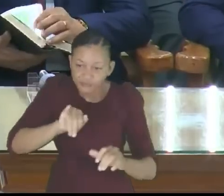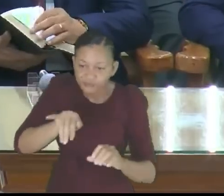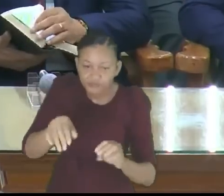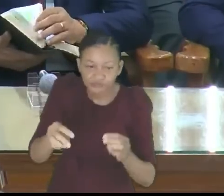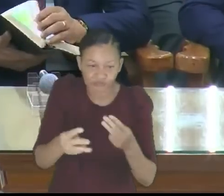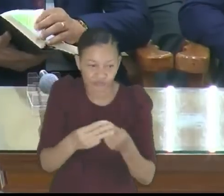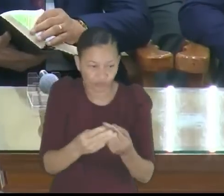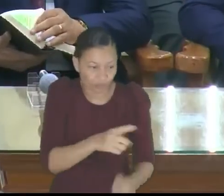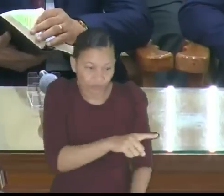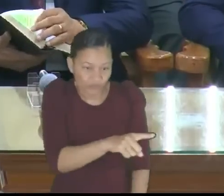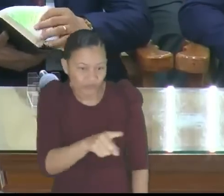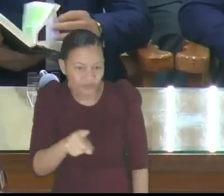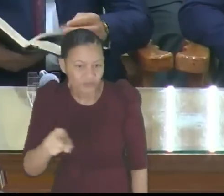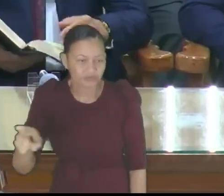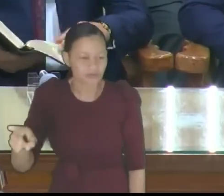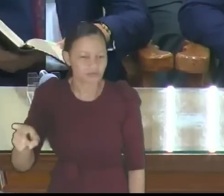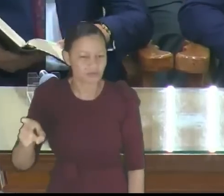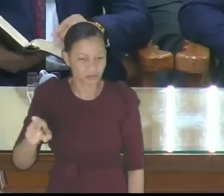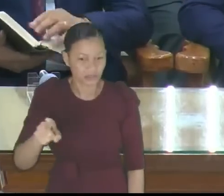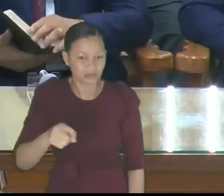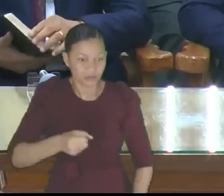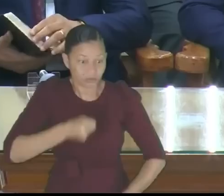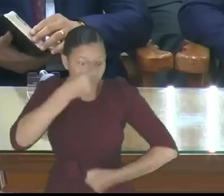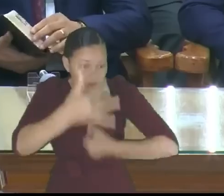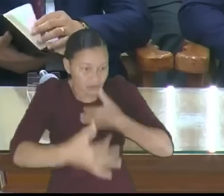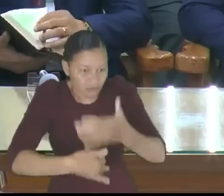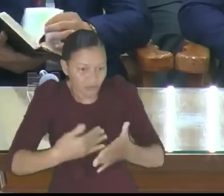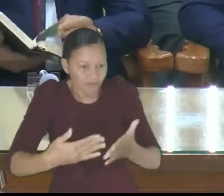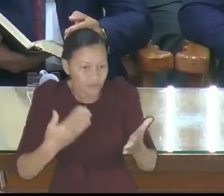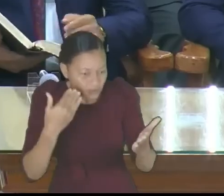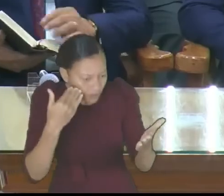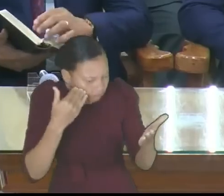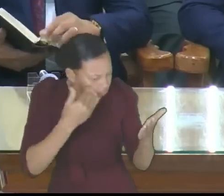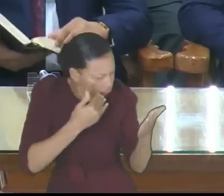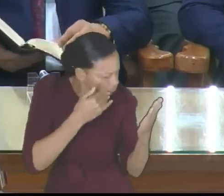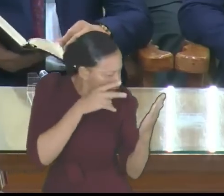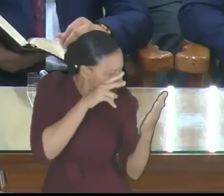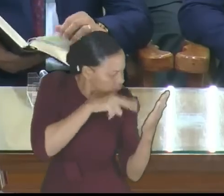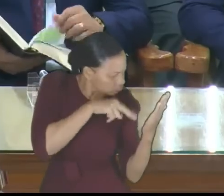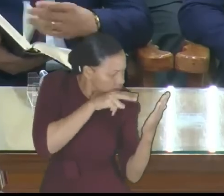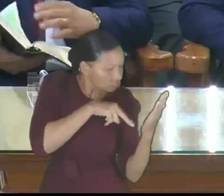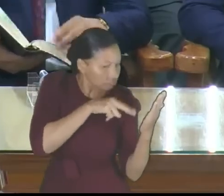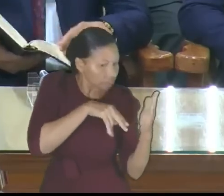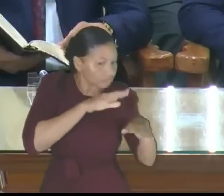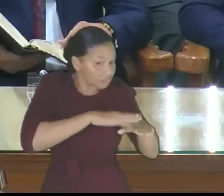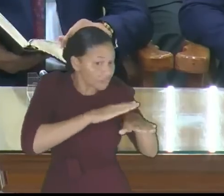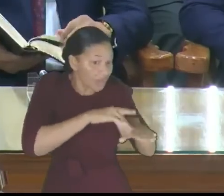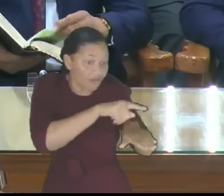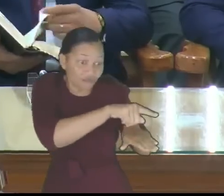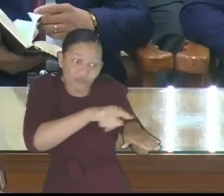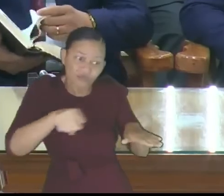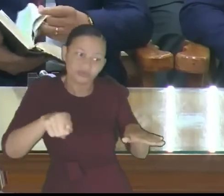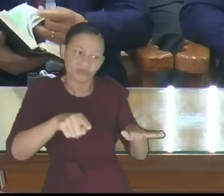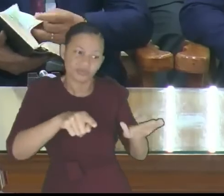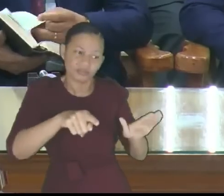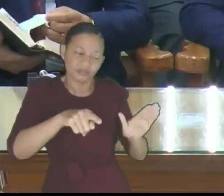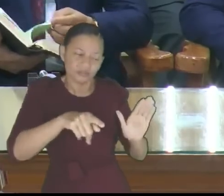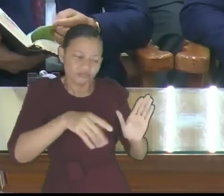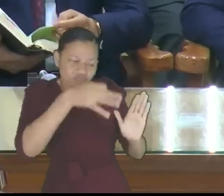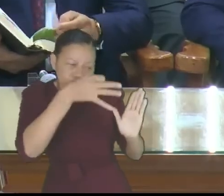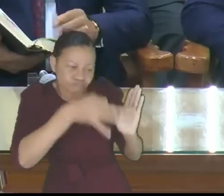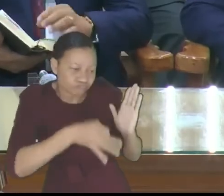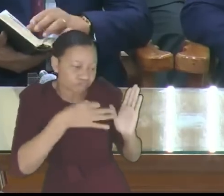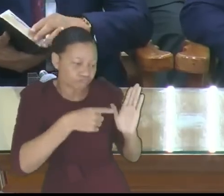examinais as Escrituras, porque vós julgais ter nelas a